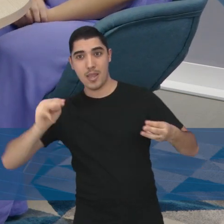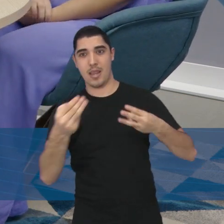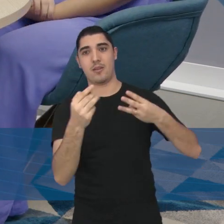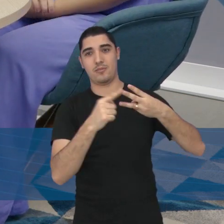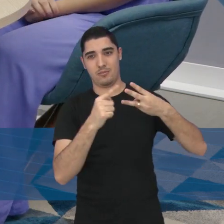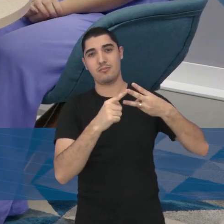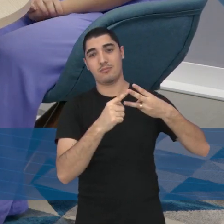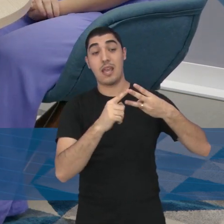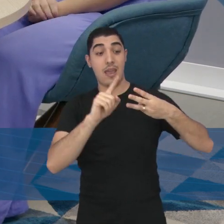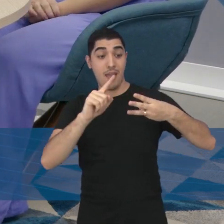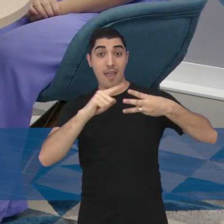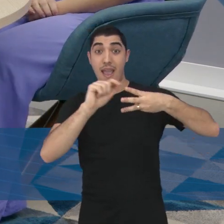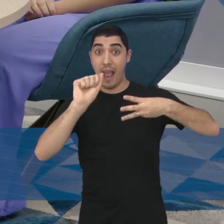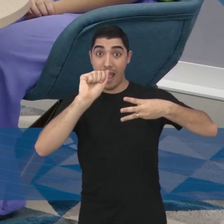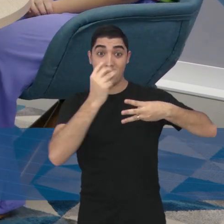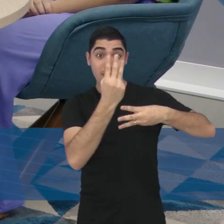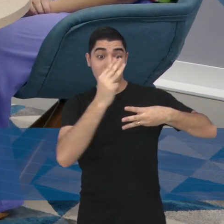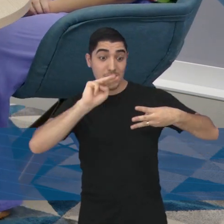A, né, passa dos